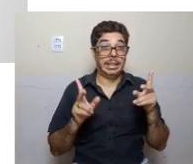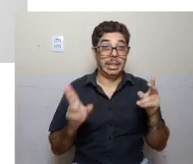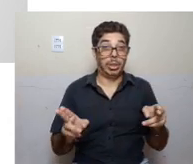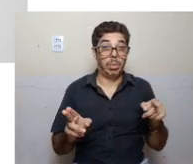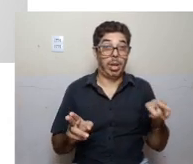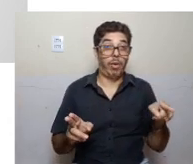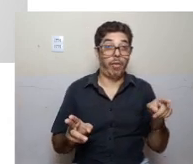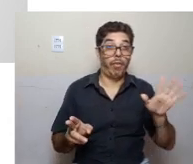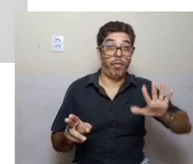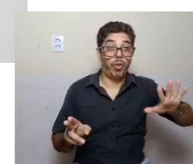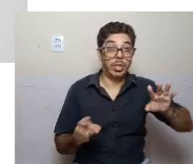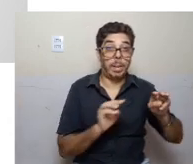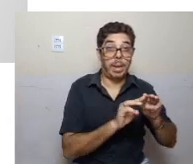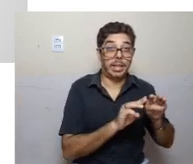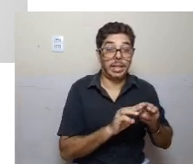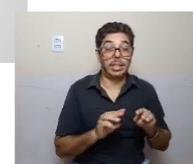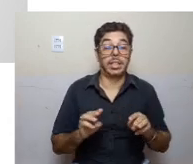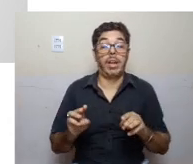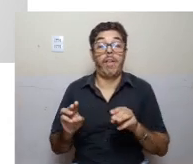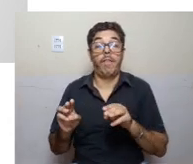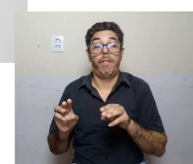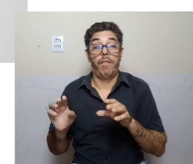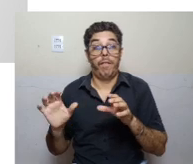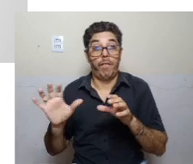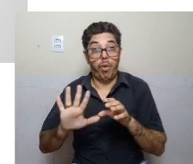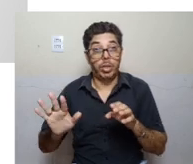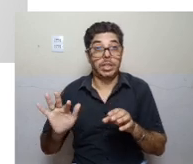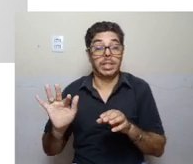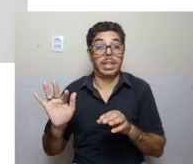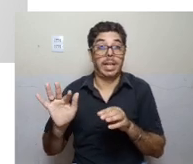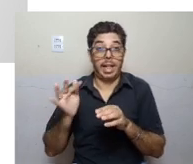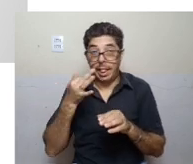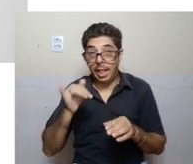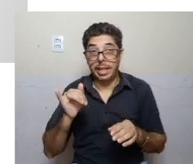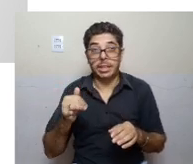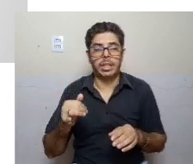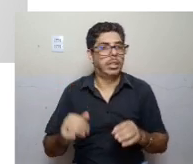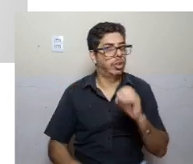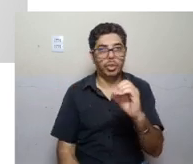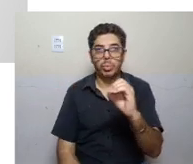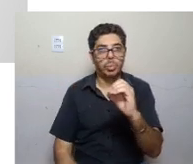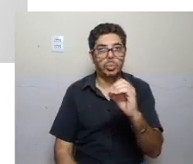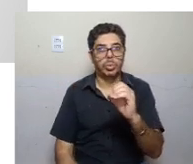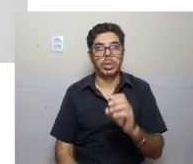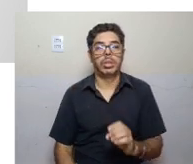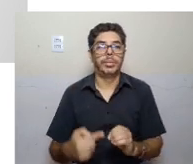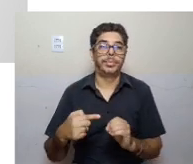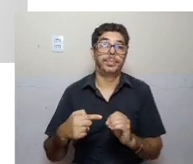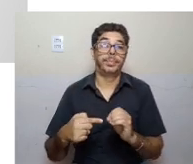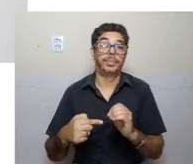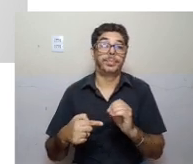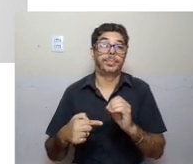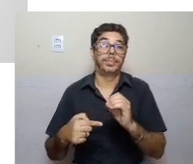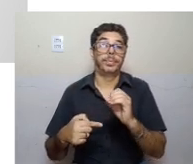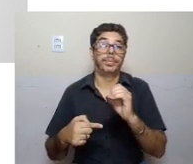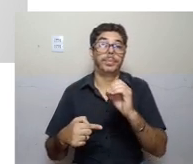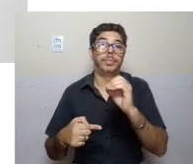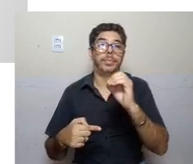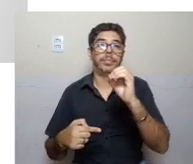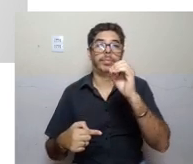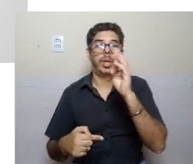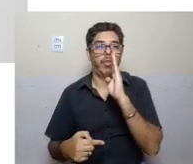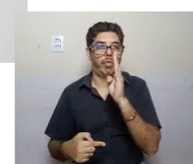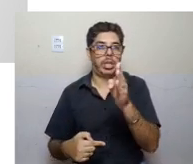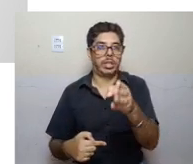força magnética, então a força de Lorentz vai se anular e a partícula carregada vai se mover em uma linha reta